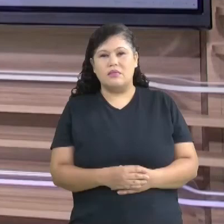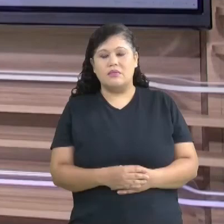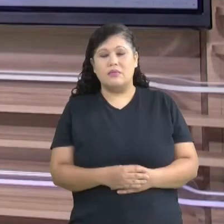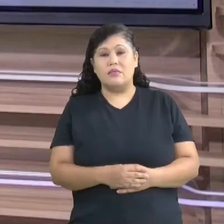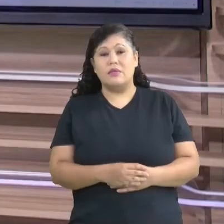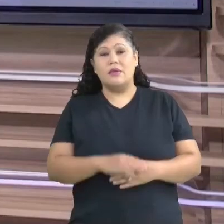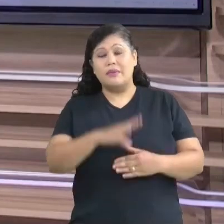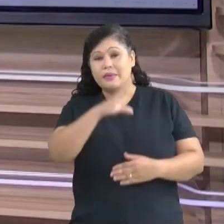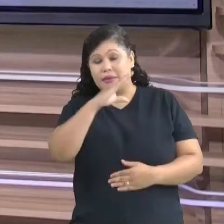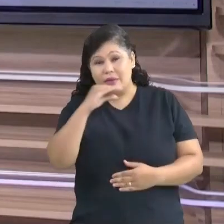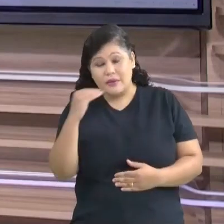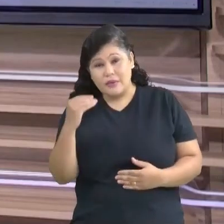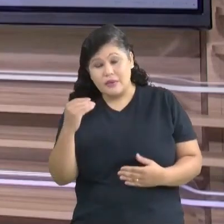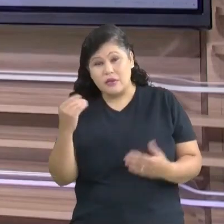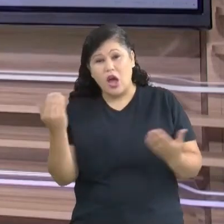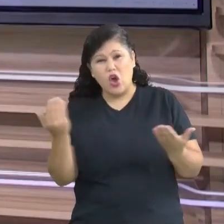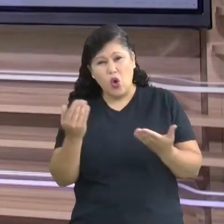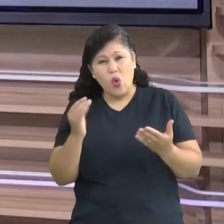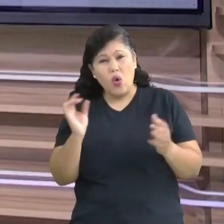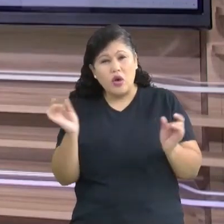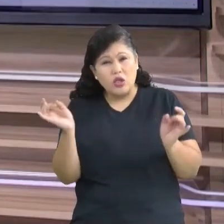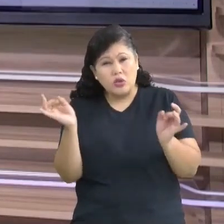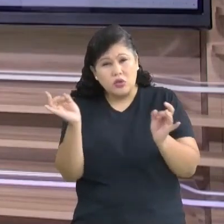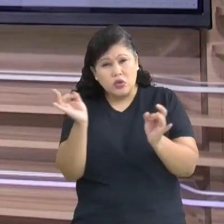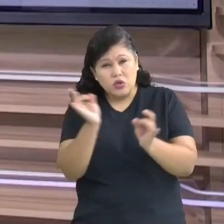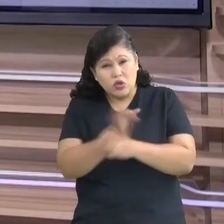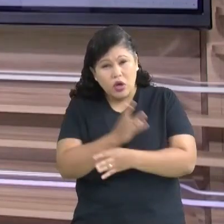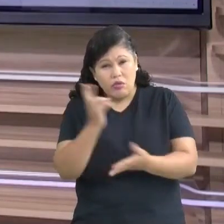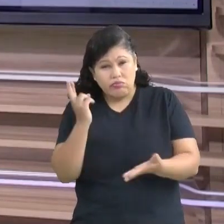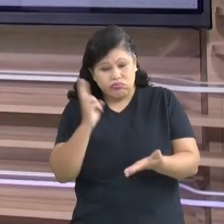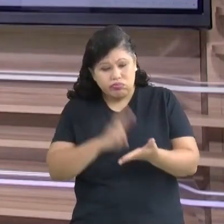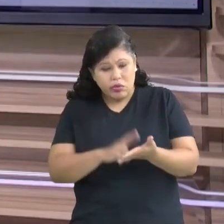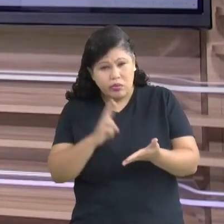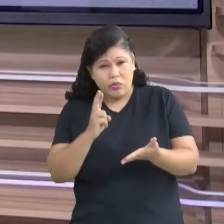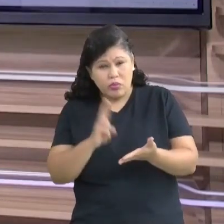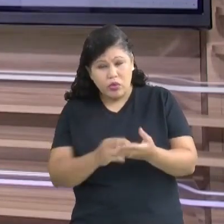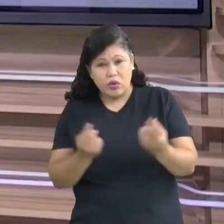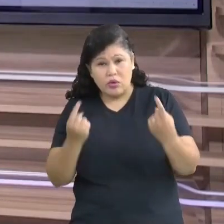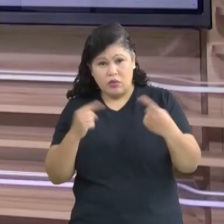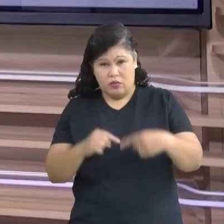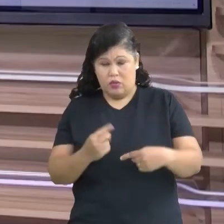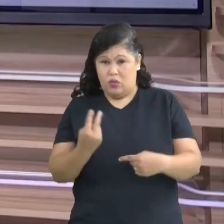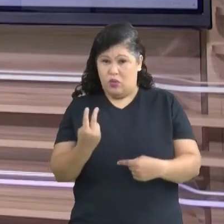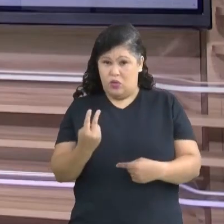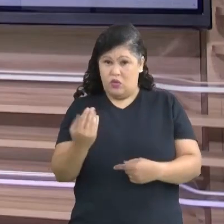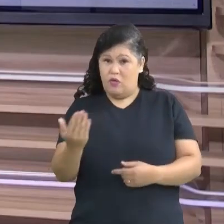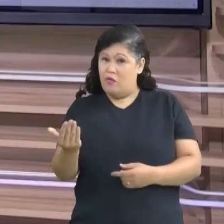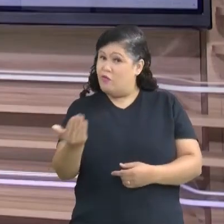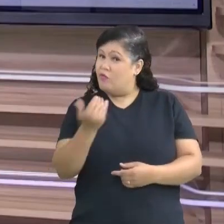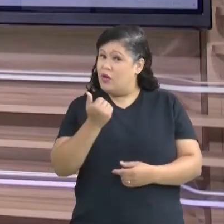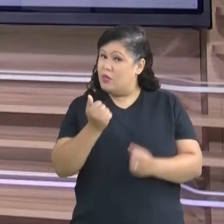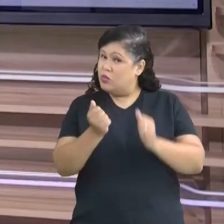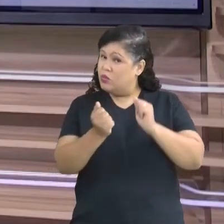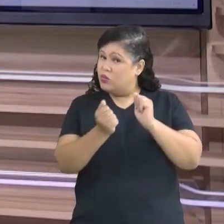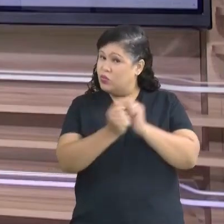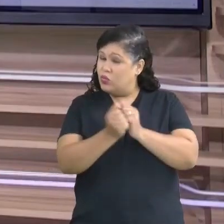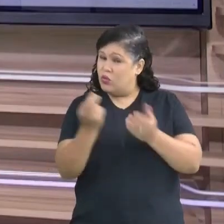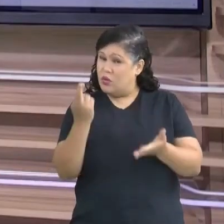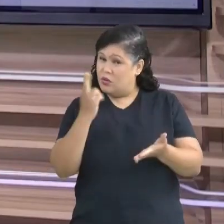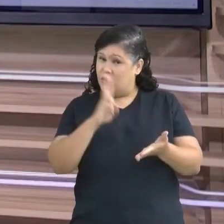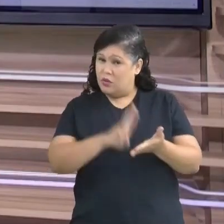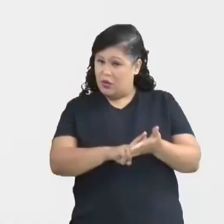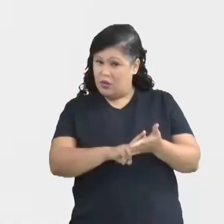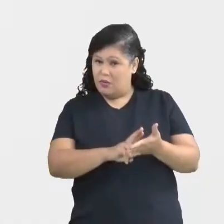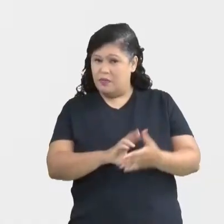Crianças, agora que vocês conseguiram desvendar os nossos dois desafios, vamos lá resolver juntinhos? Vamos lá? Olha